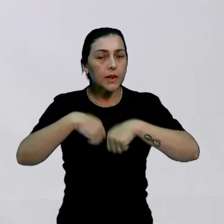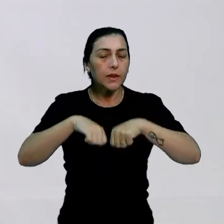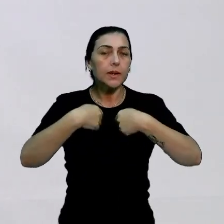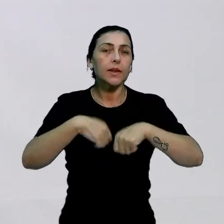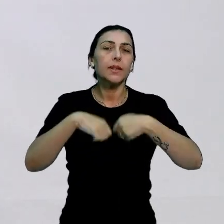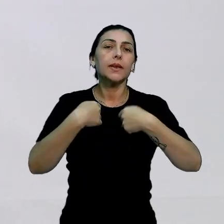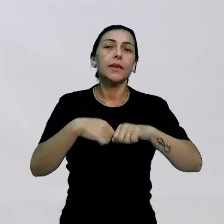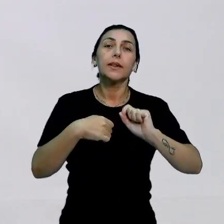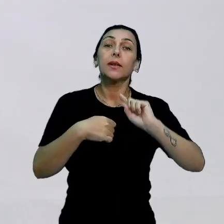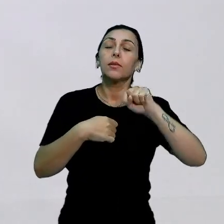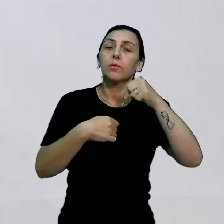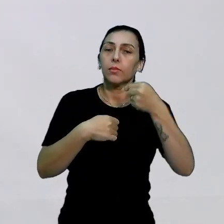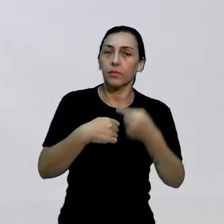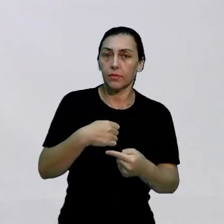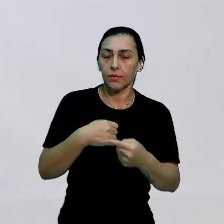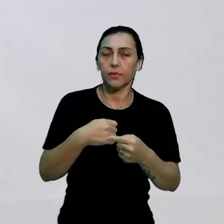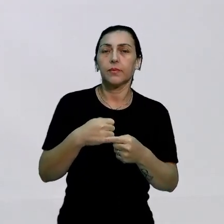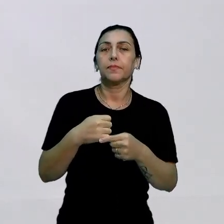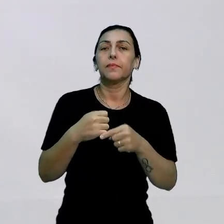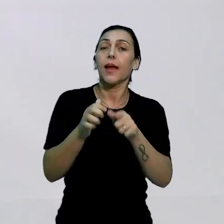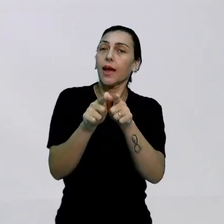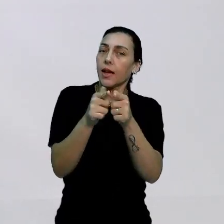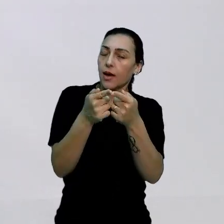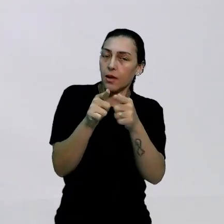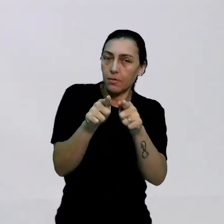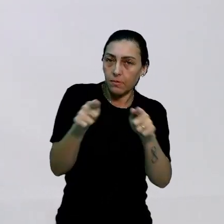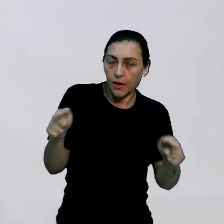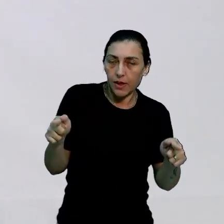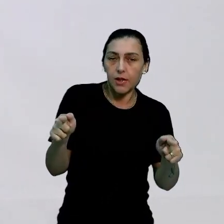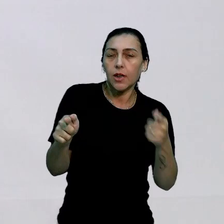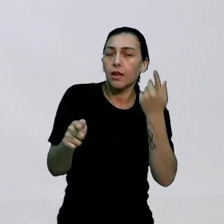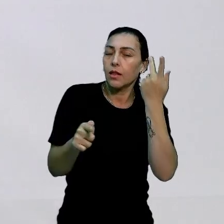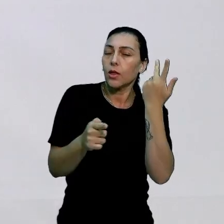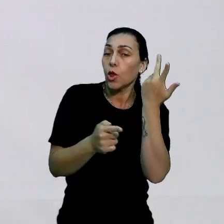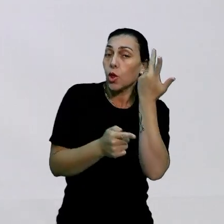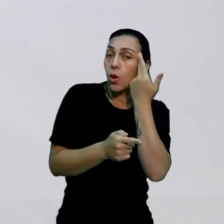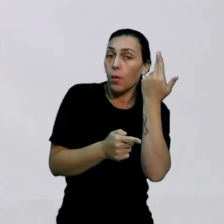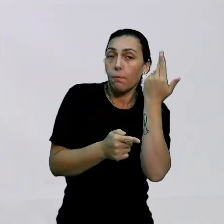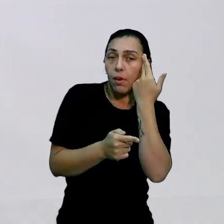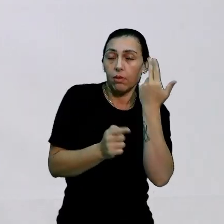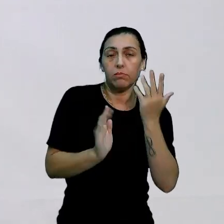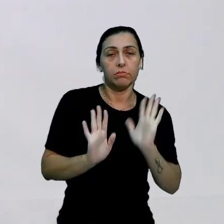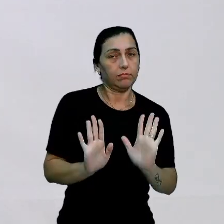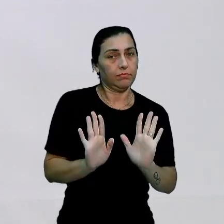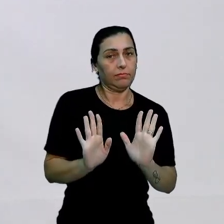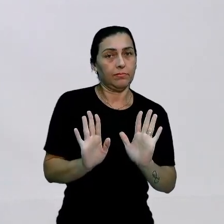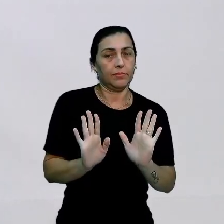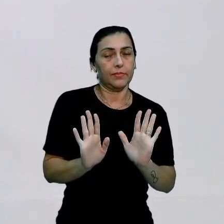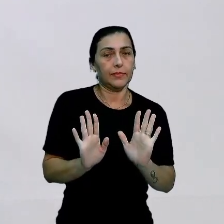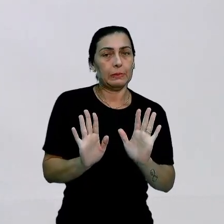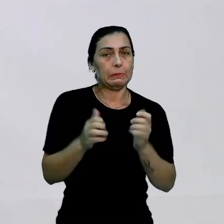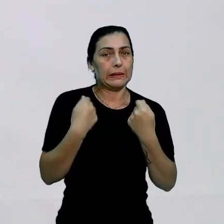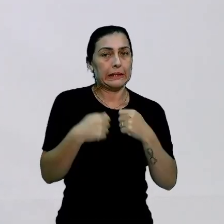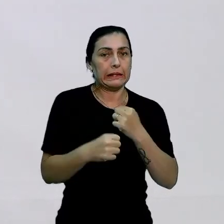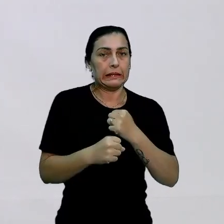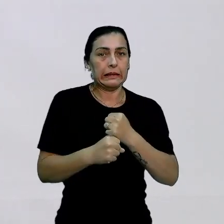sim deixa, né, a gramática ser aplicada de forma natural, deixa ela fluir. Não adianta você se prender, né, a